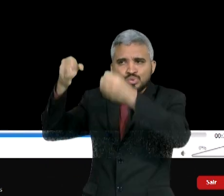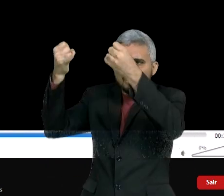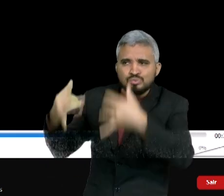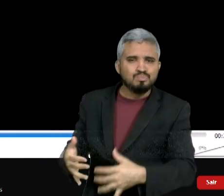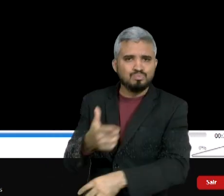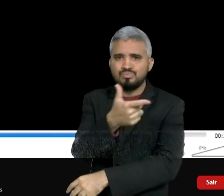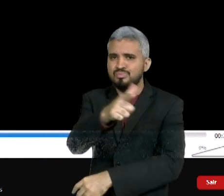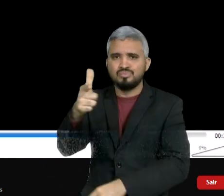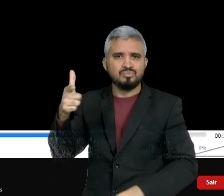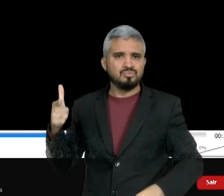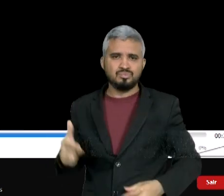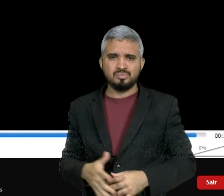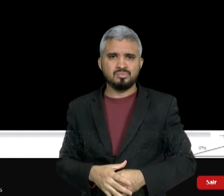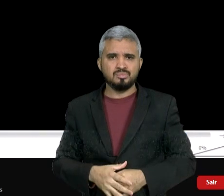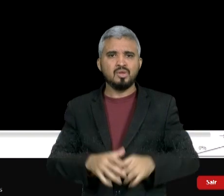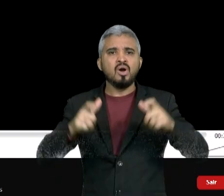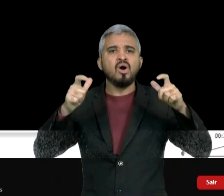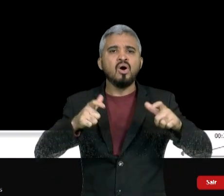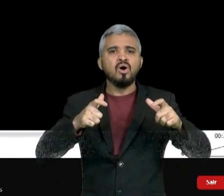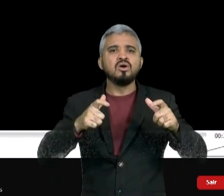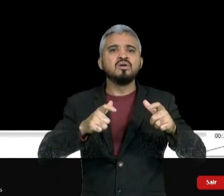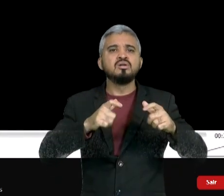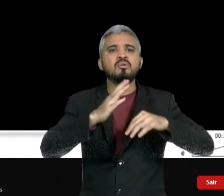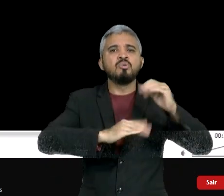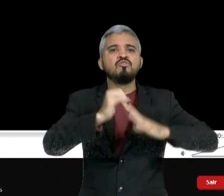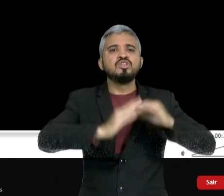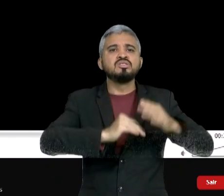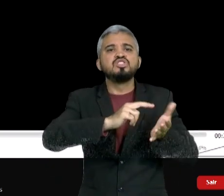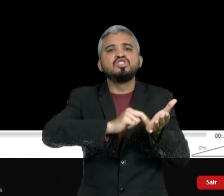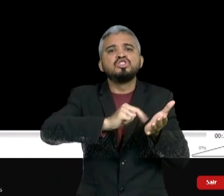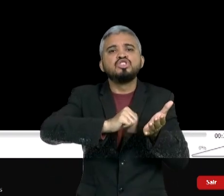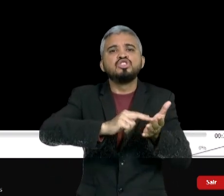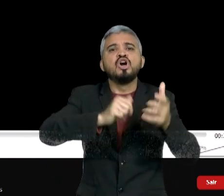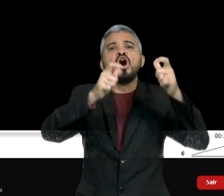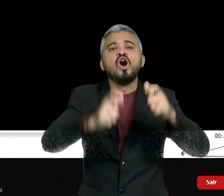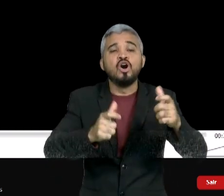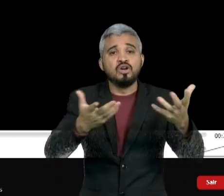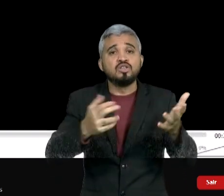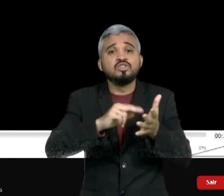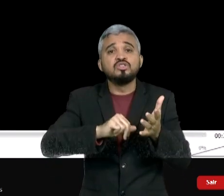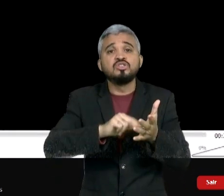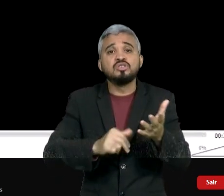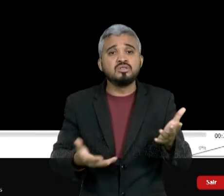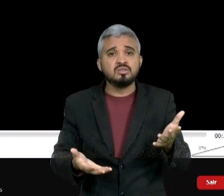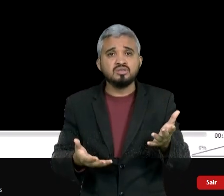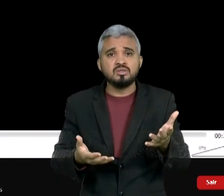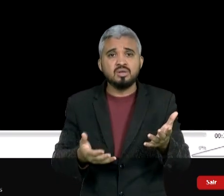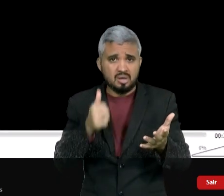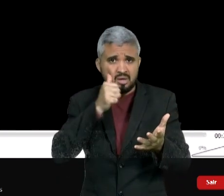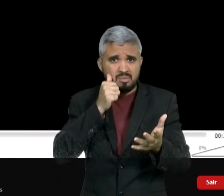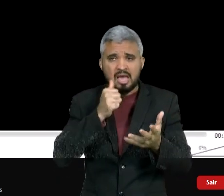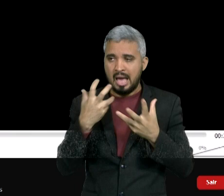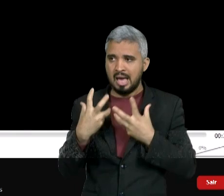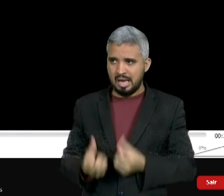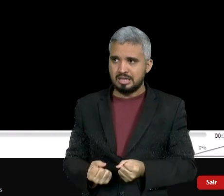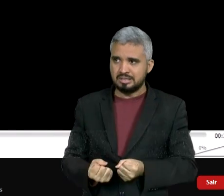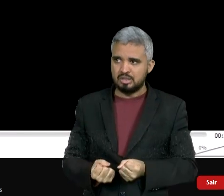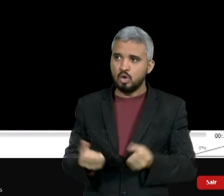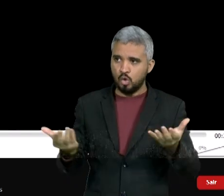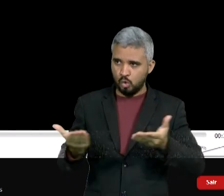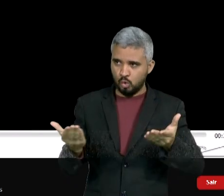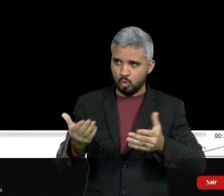Onde está o nutricionista ou a nutricionista que não viu isso? No cardápio? Ela aprovou no cardápio. Hoje o cardápio será